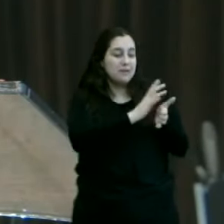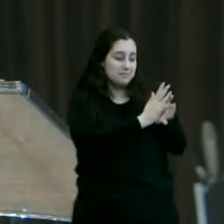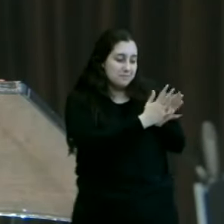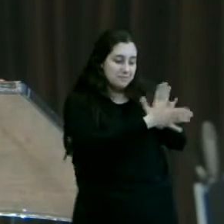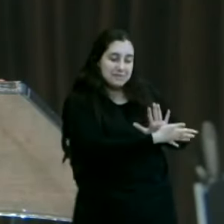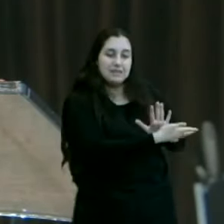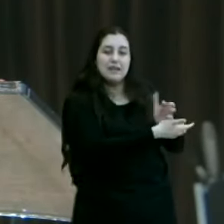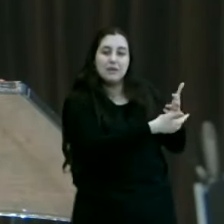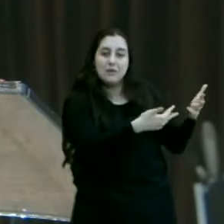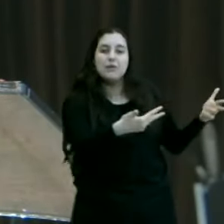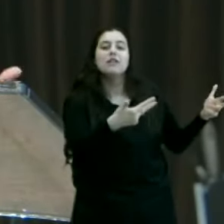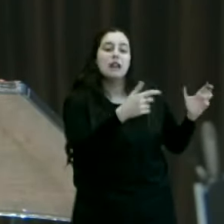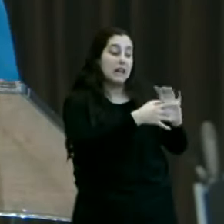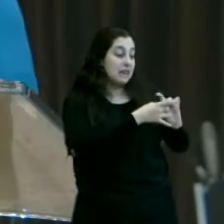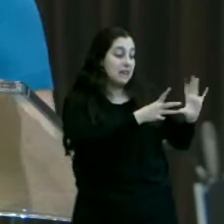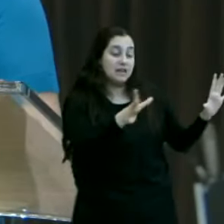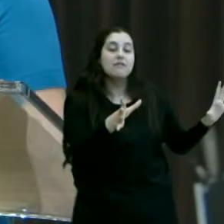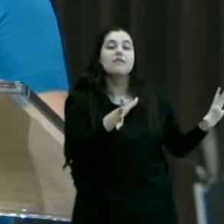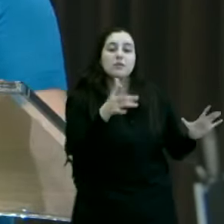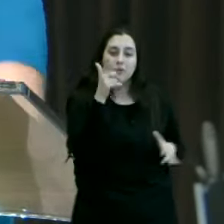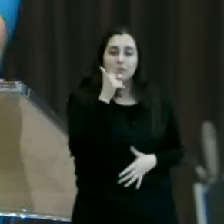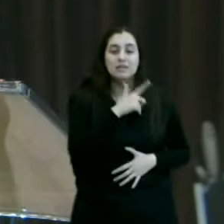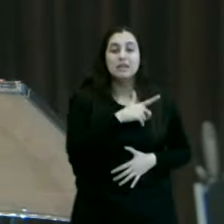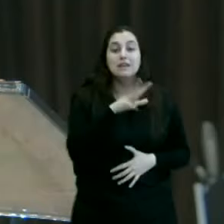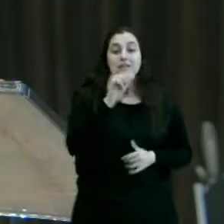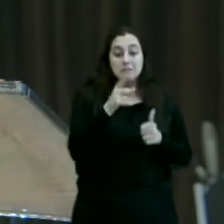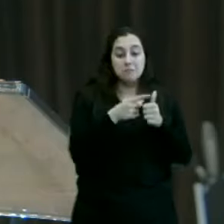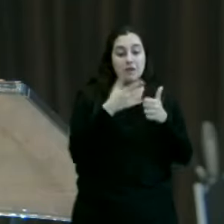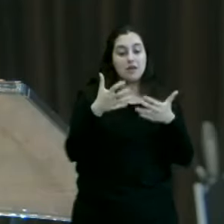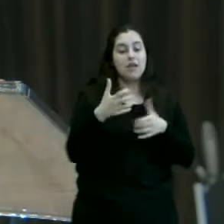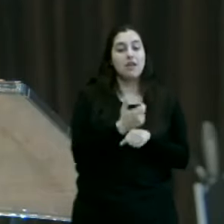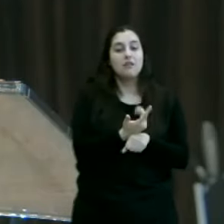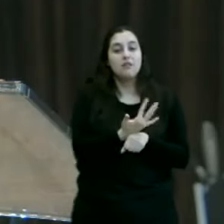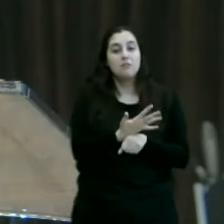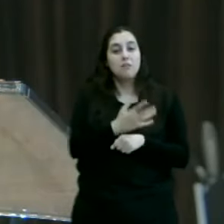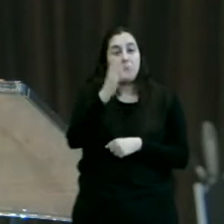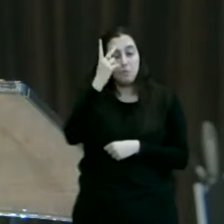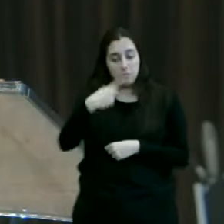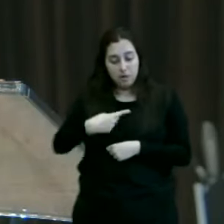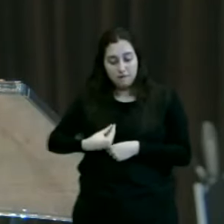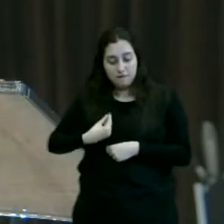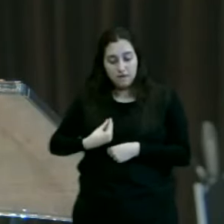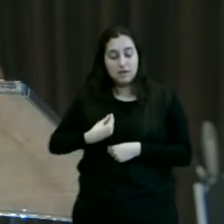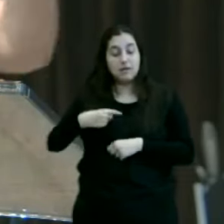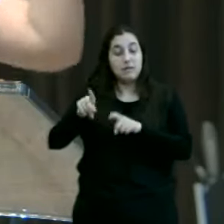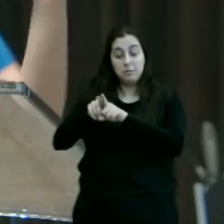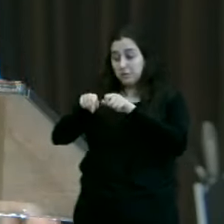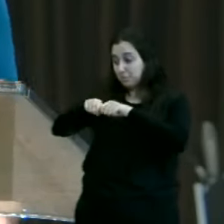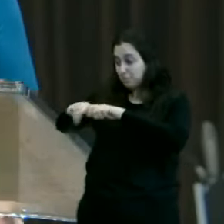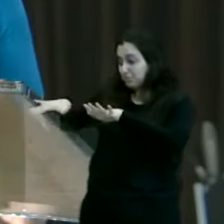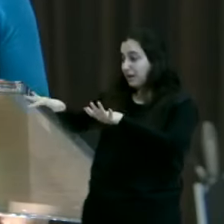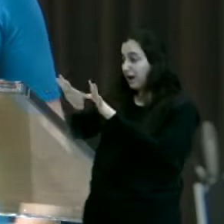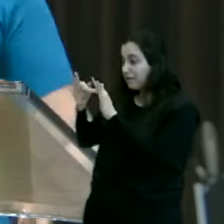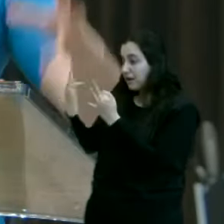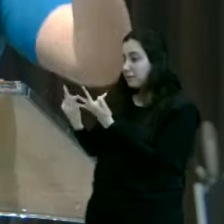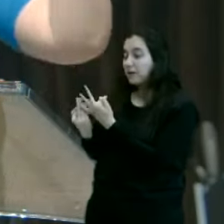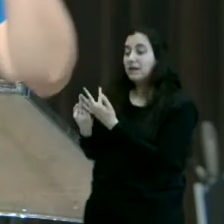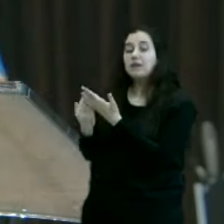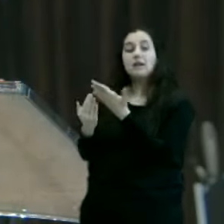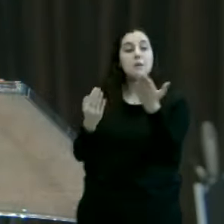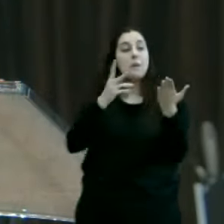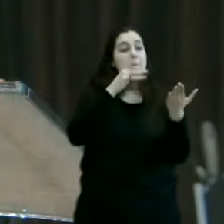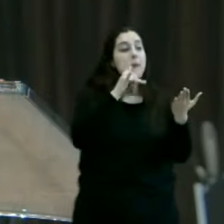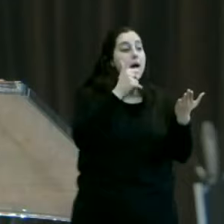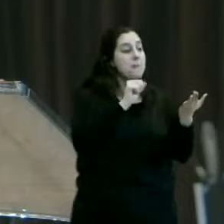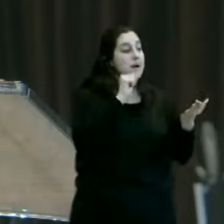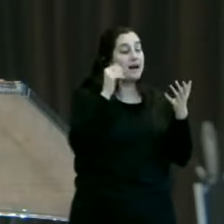do lar. Se queremos um avivamento pessoal, um avivamento que contagia a nossa família, queridos pais, se você